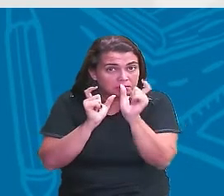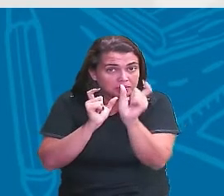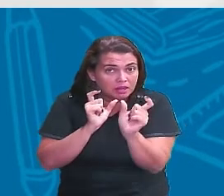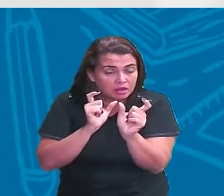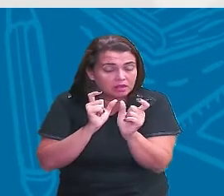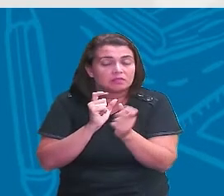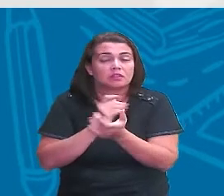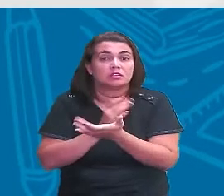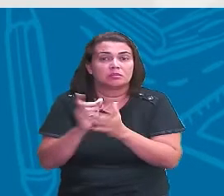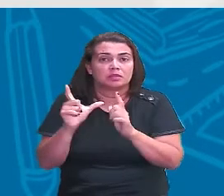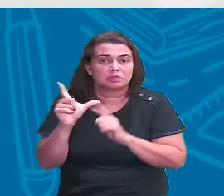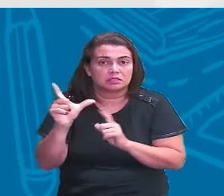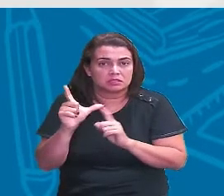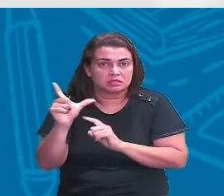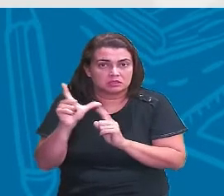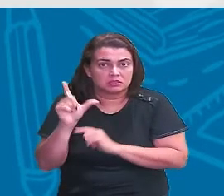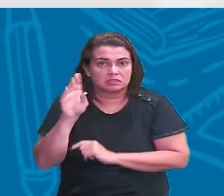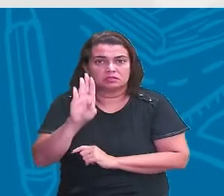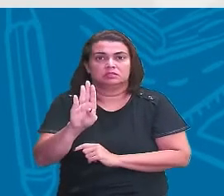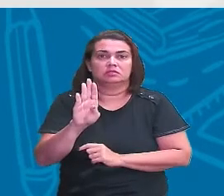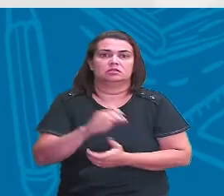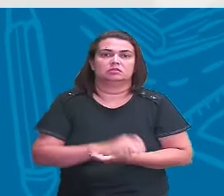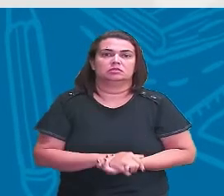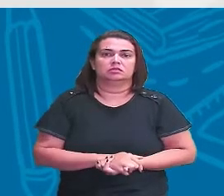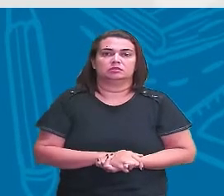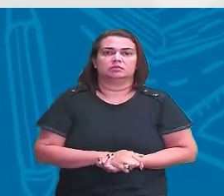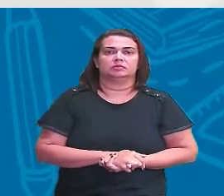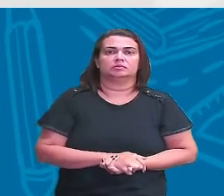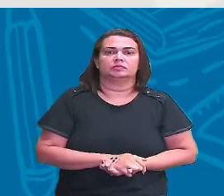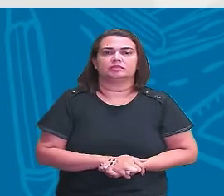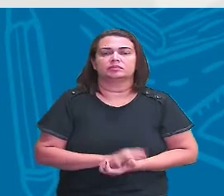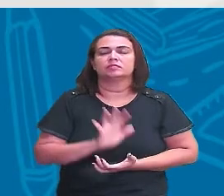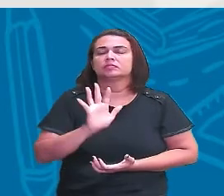palavra bola. E bola, quando a gente pronuncia